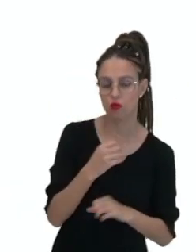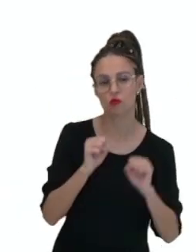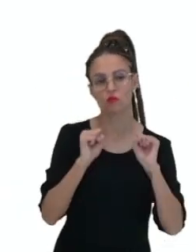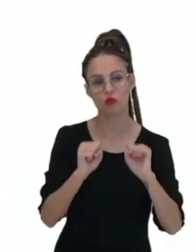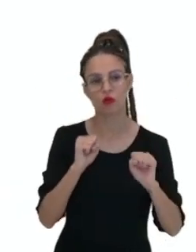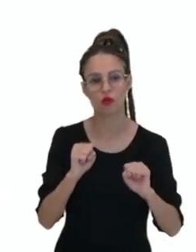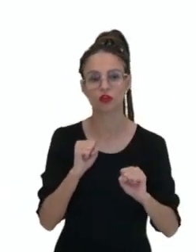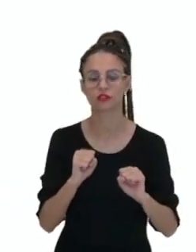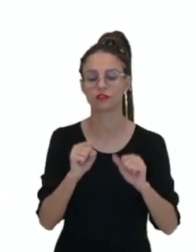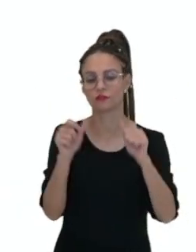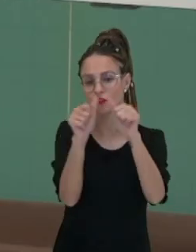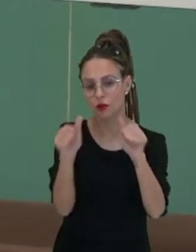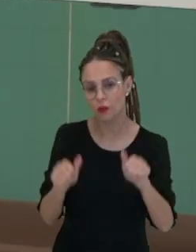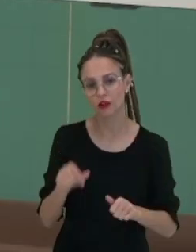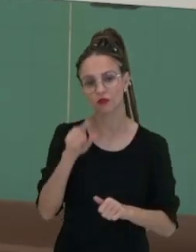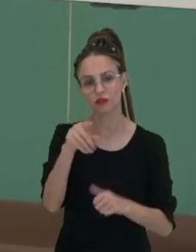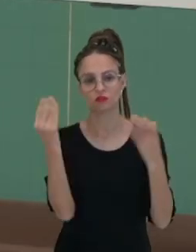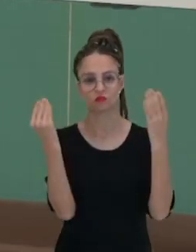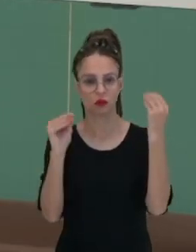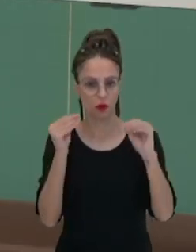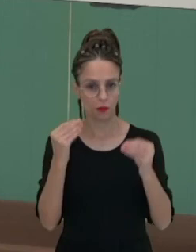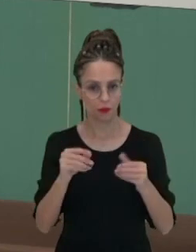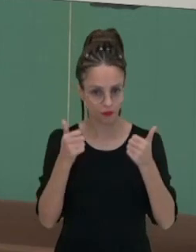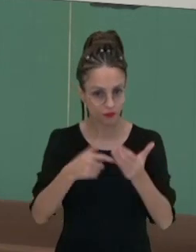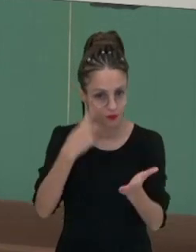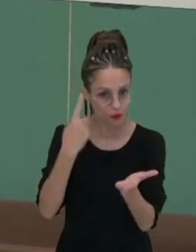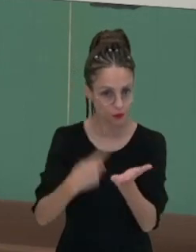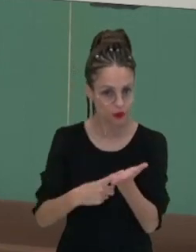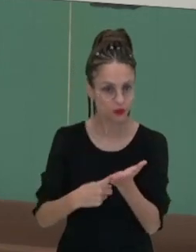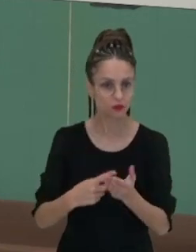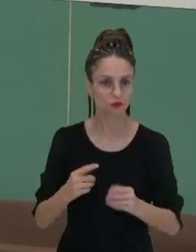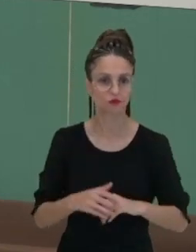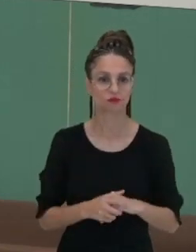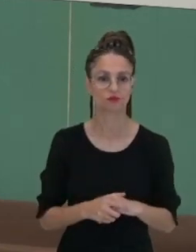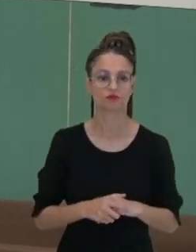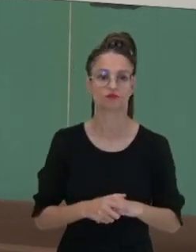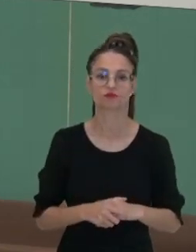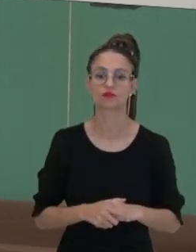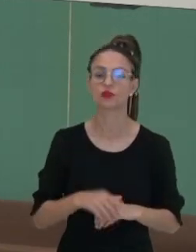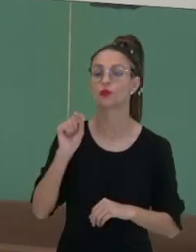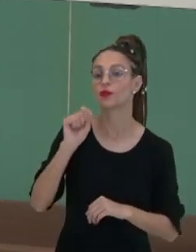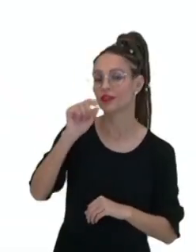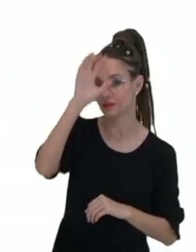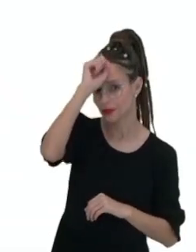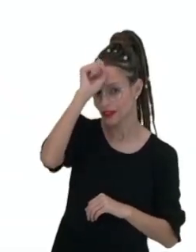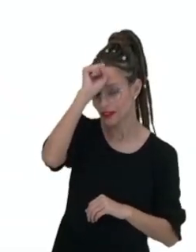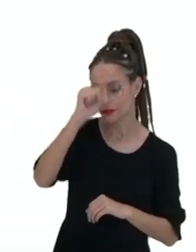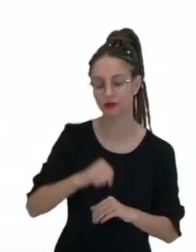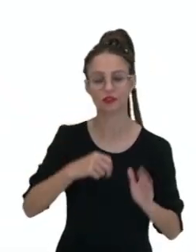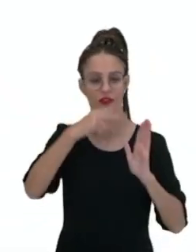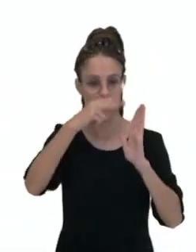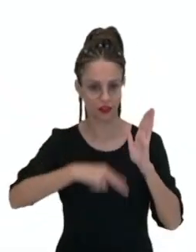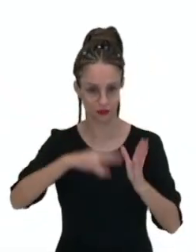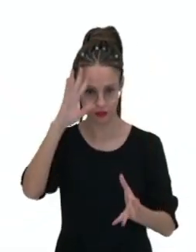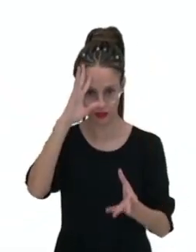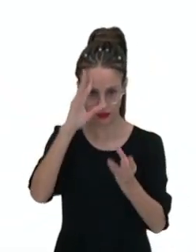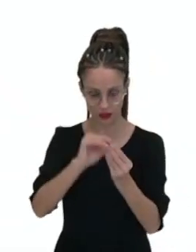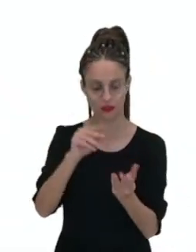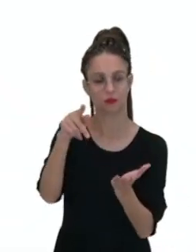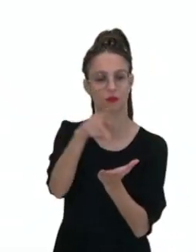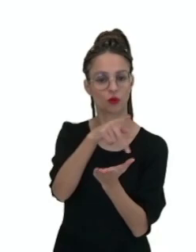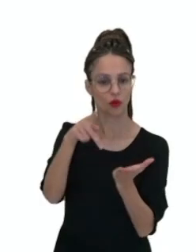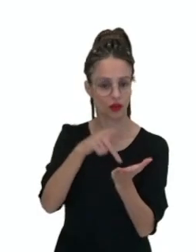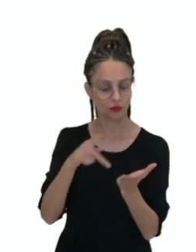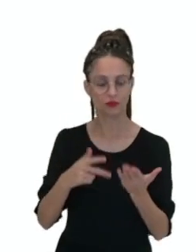de formato, para você ir colocando. Combinado? O que aprendemos? Lemos e interpretamos